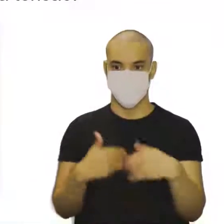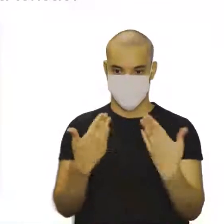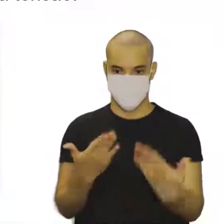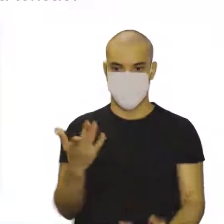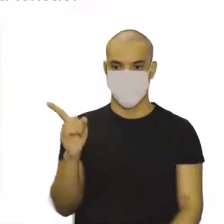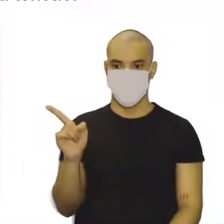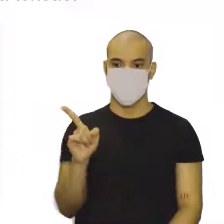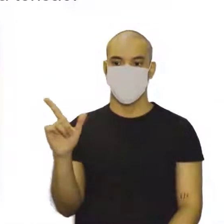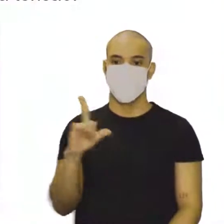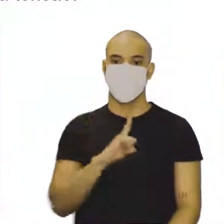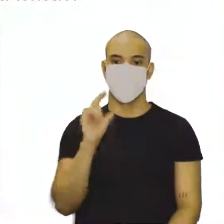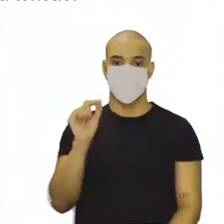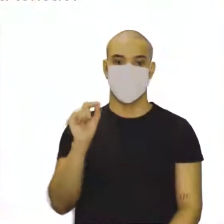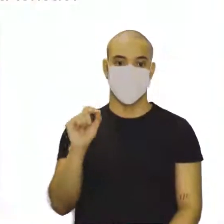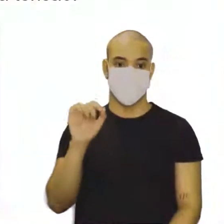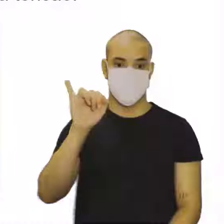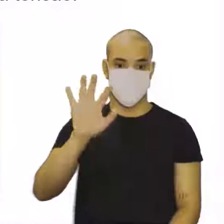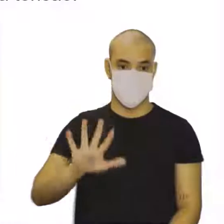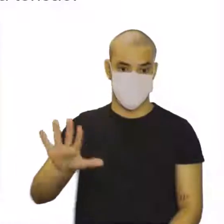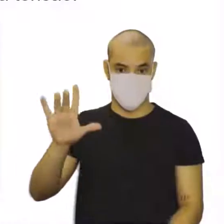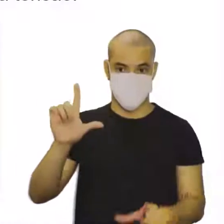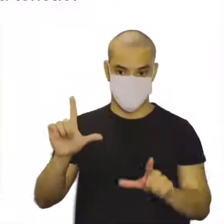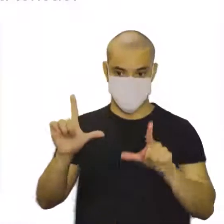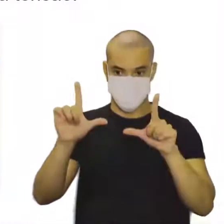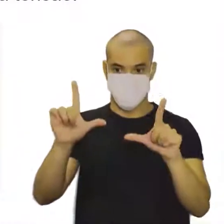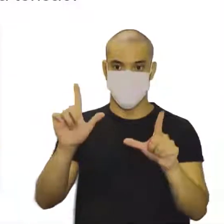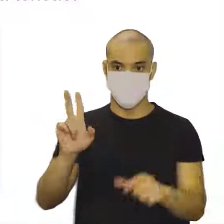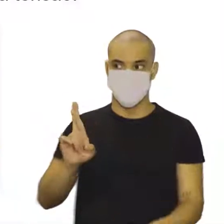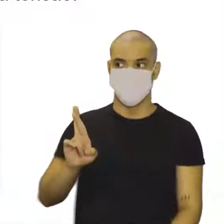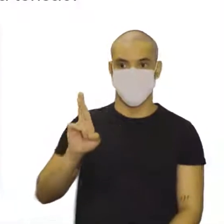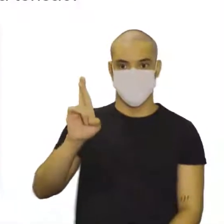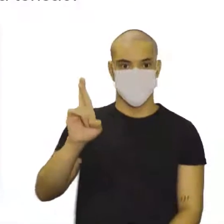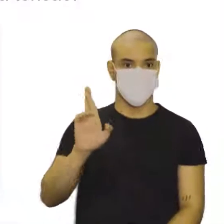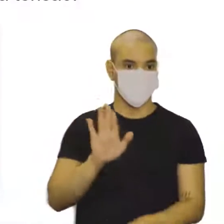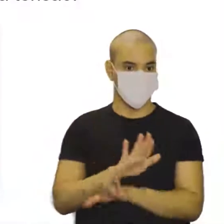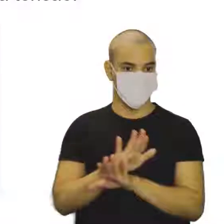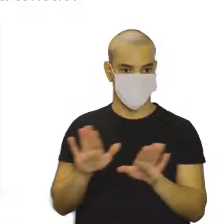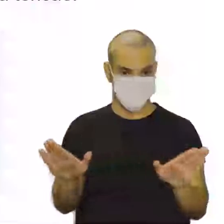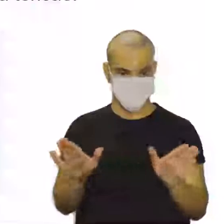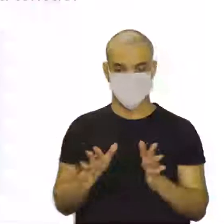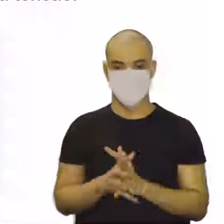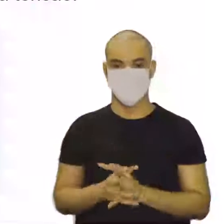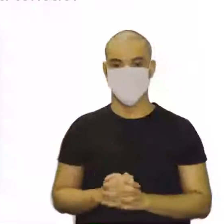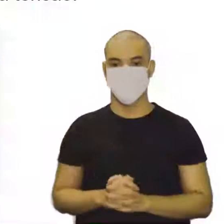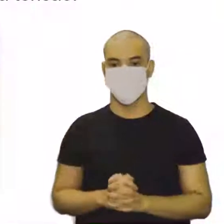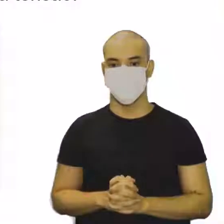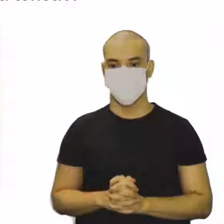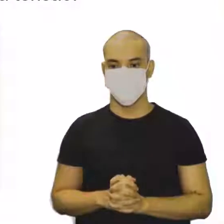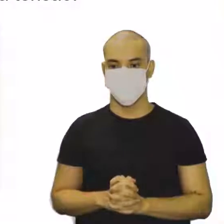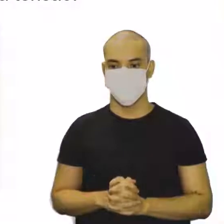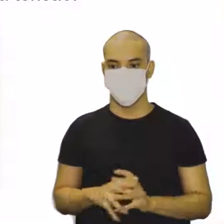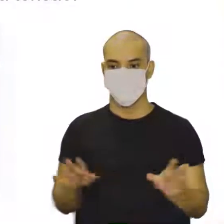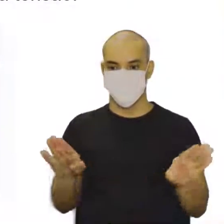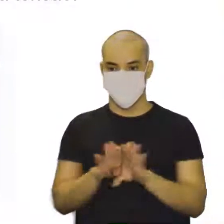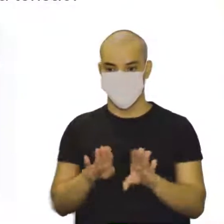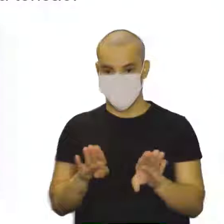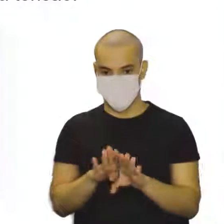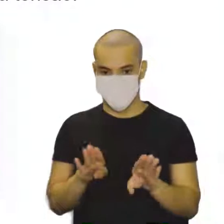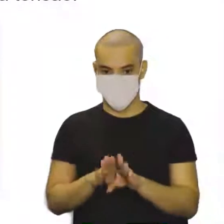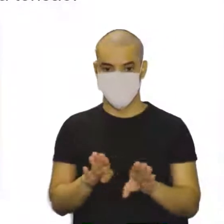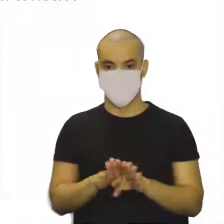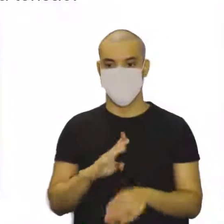nós temos só uma figura representativa, tá? Então, tá aqui a parte que eu fui falada da